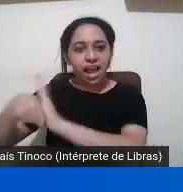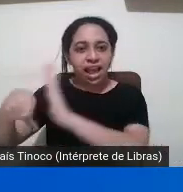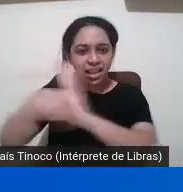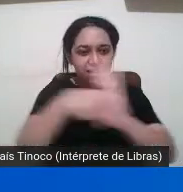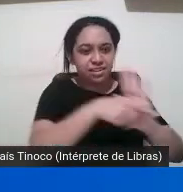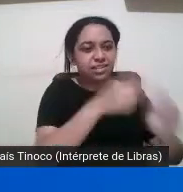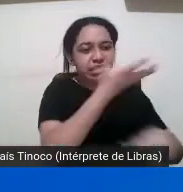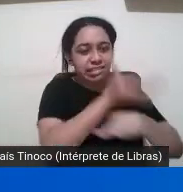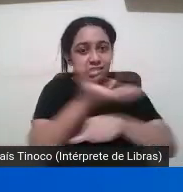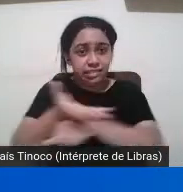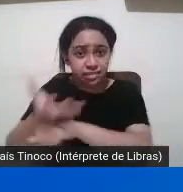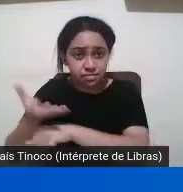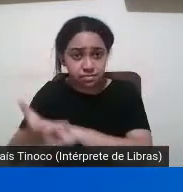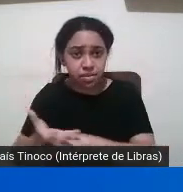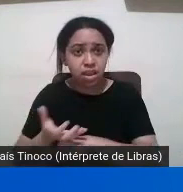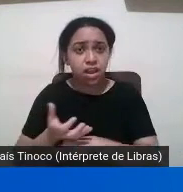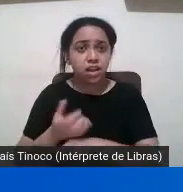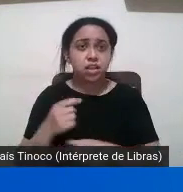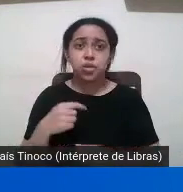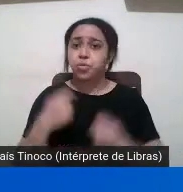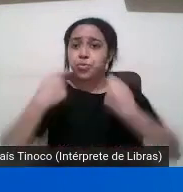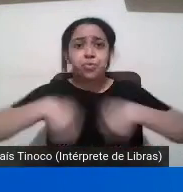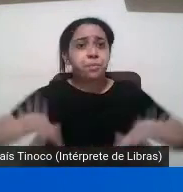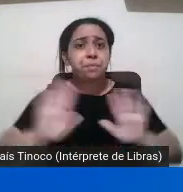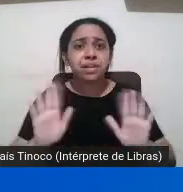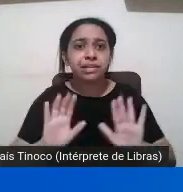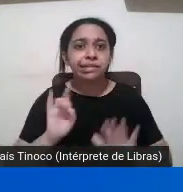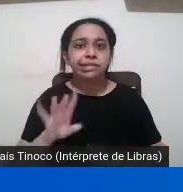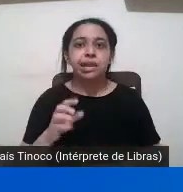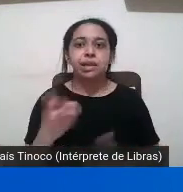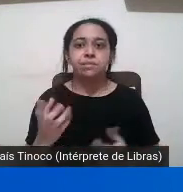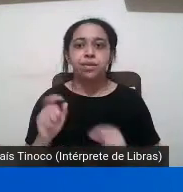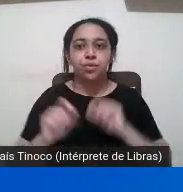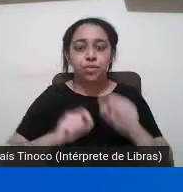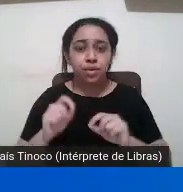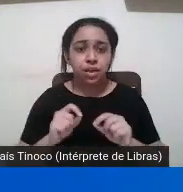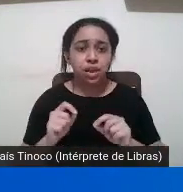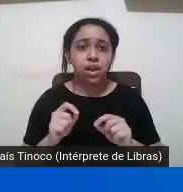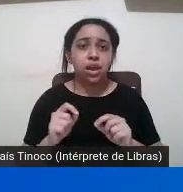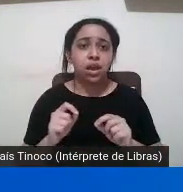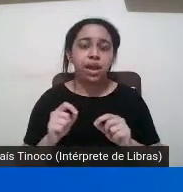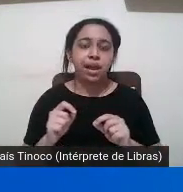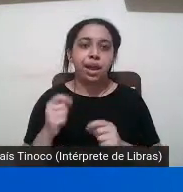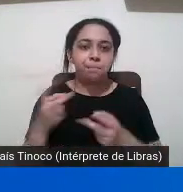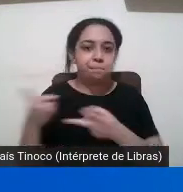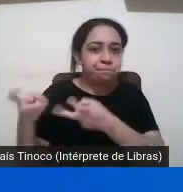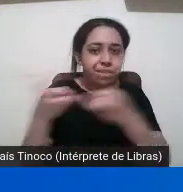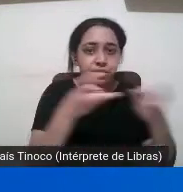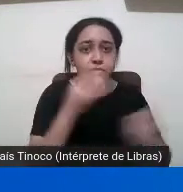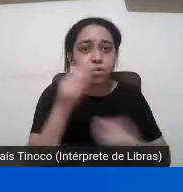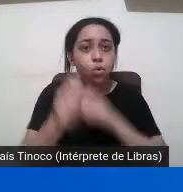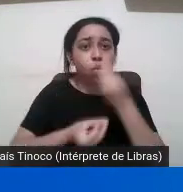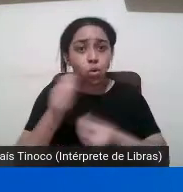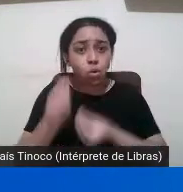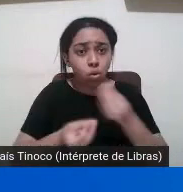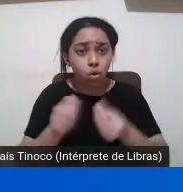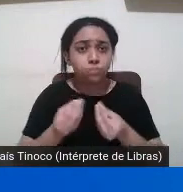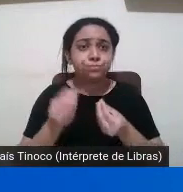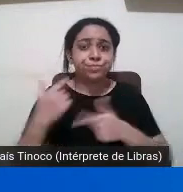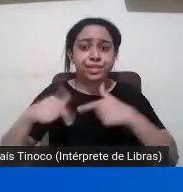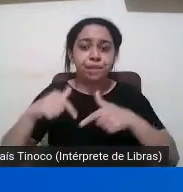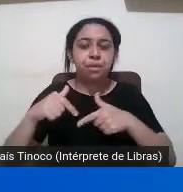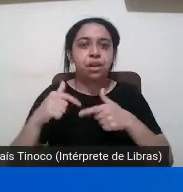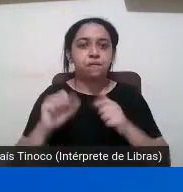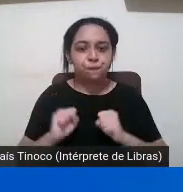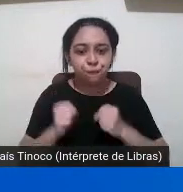a cada momento é você não precisa ficar sempre ocupado com essa com essa percepção de como ele vai ter que trabalhar naquela disciplina